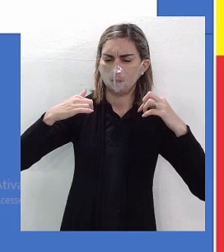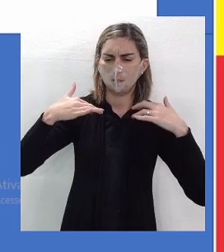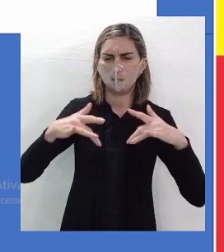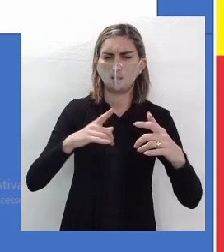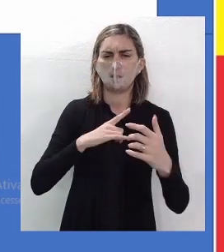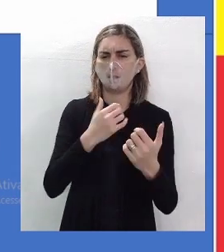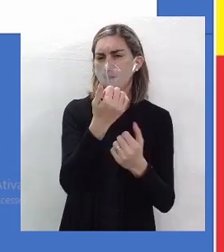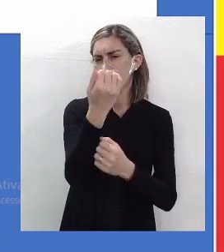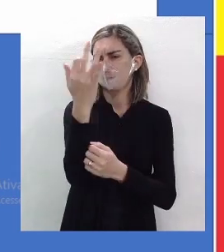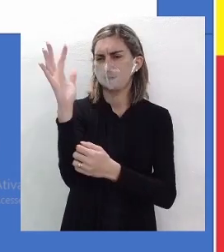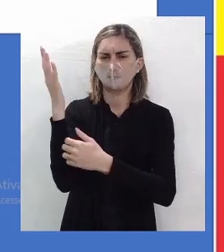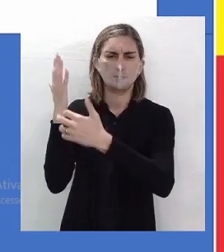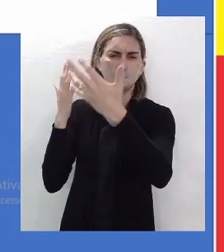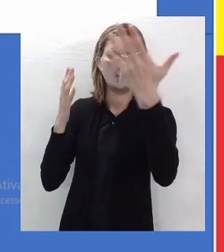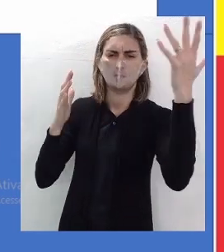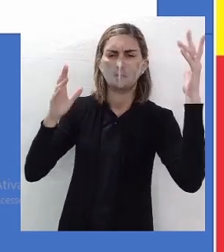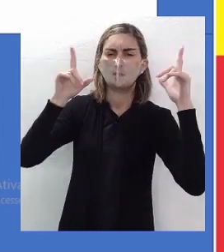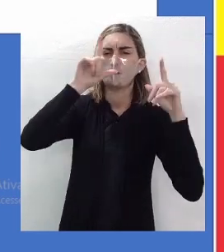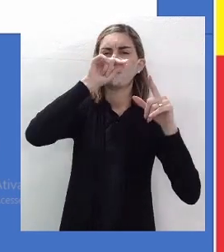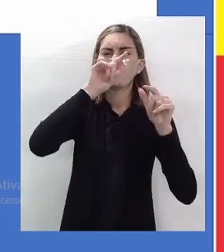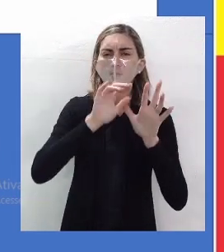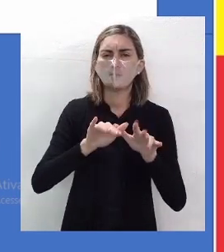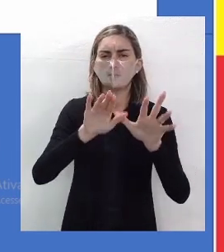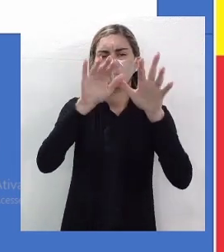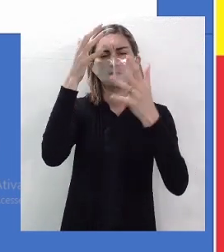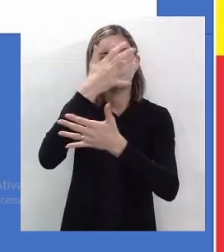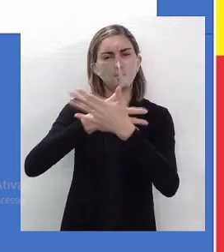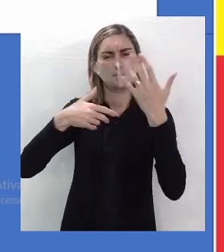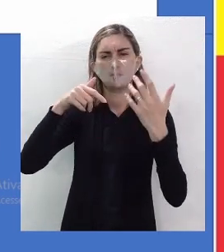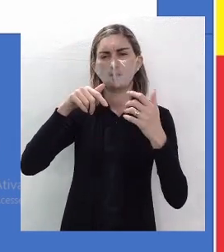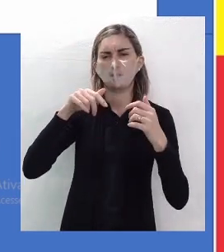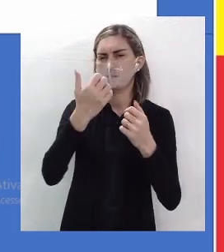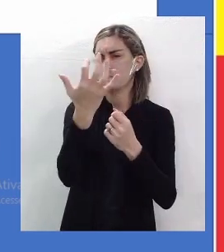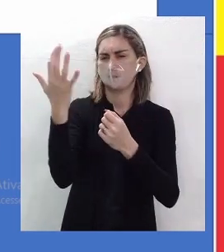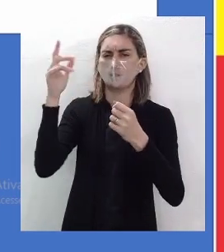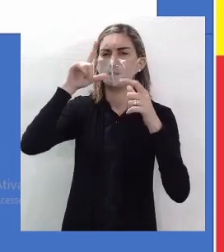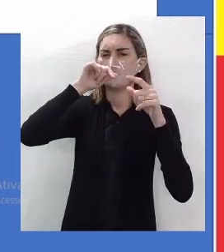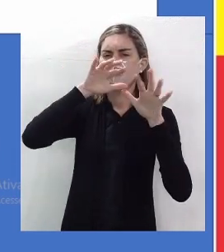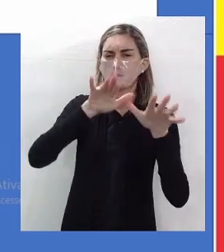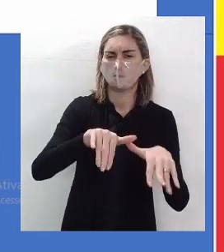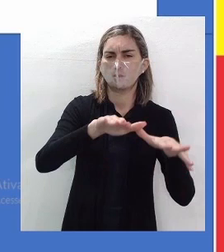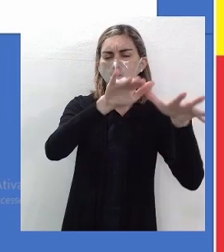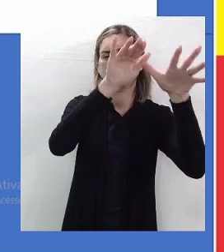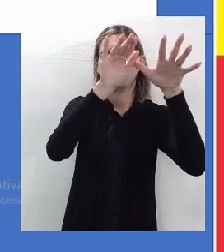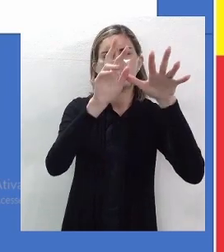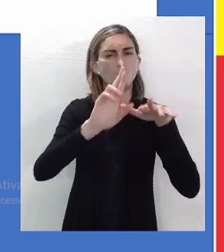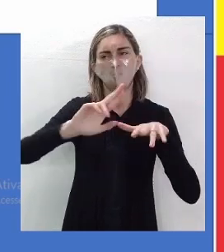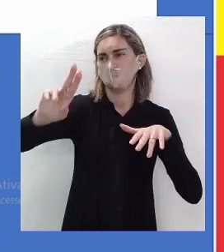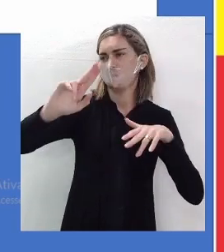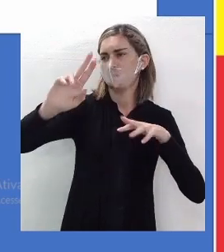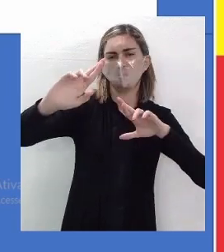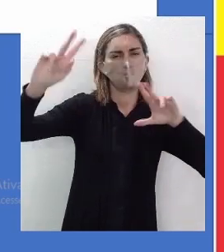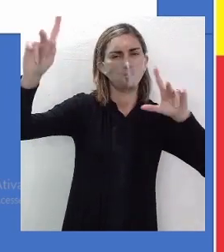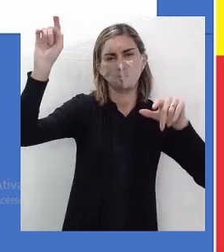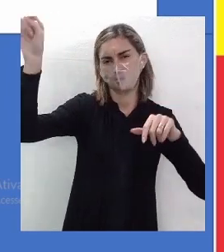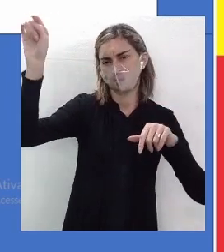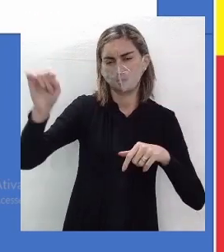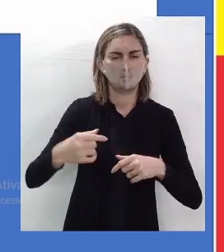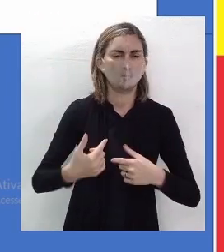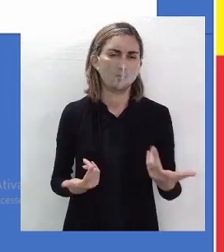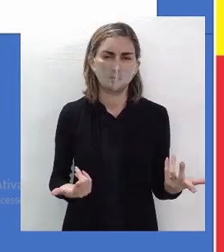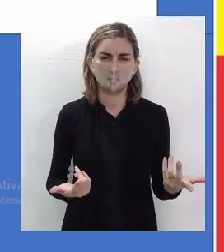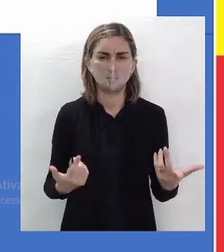tem palmeiras, onde canta o sabiá. As aves que aqui gorjeiam, não gorjeiam como